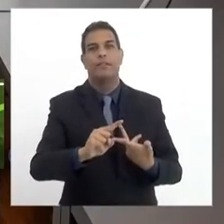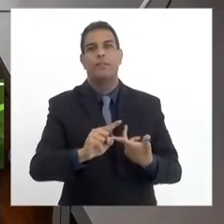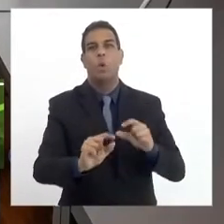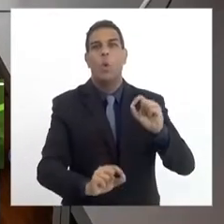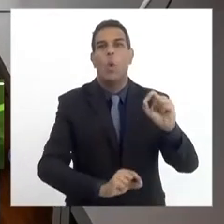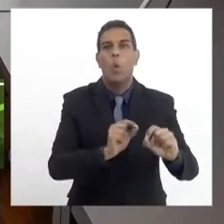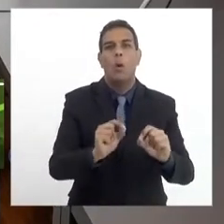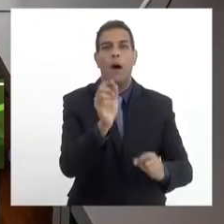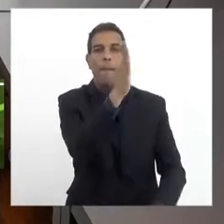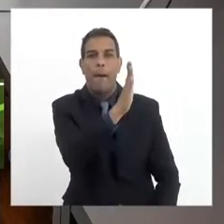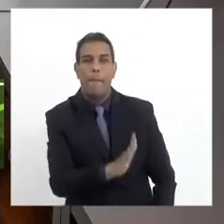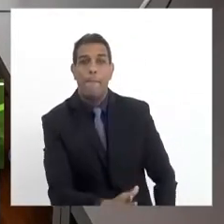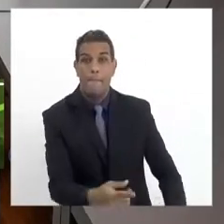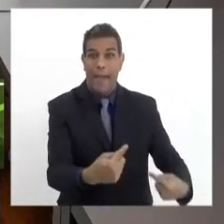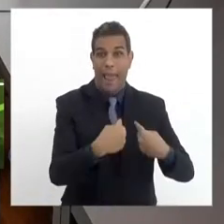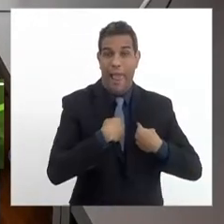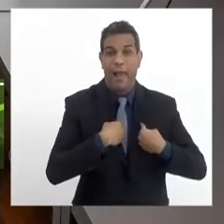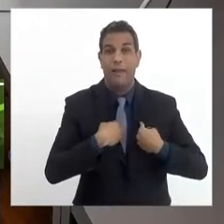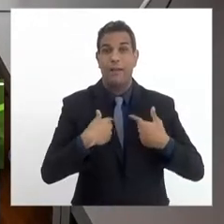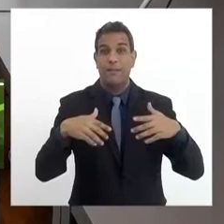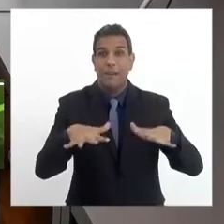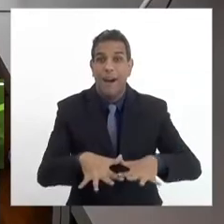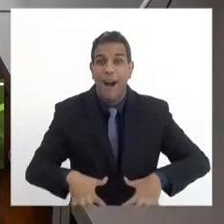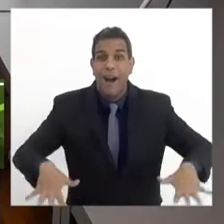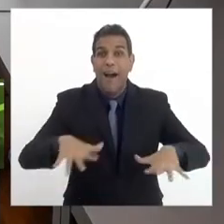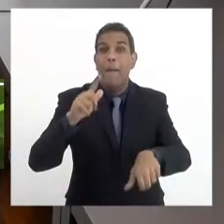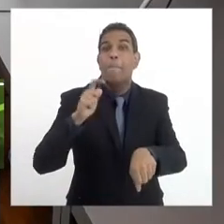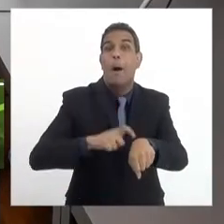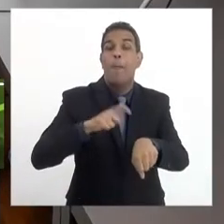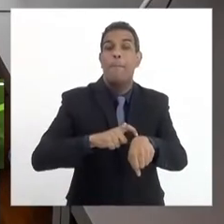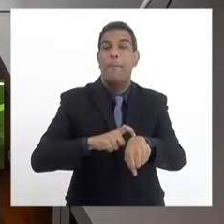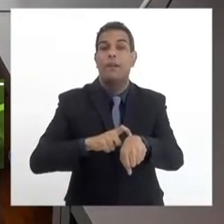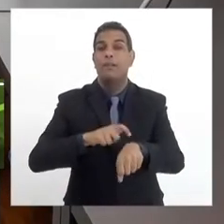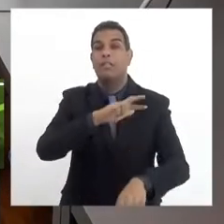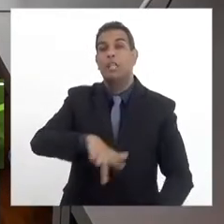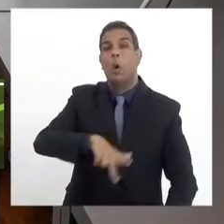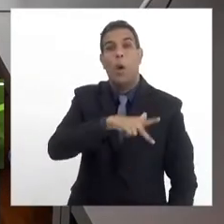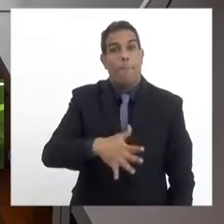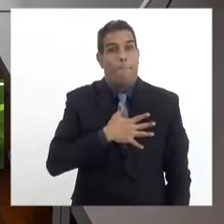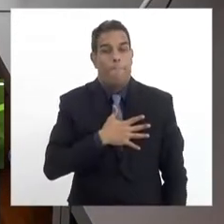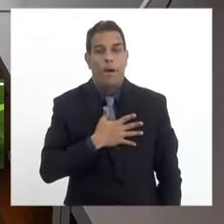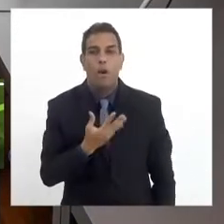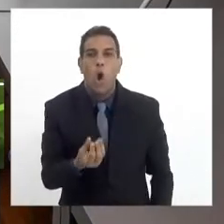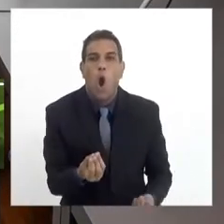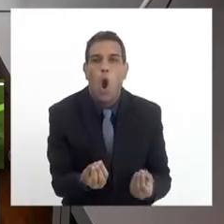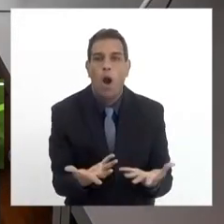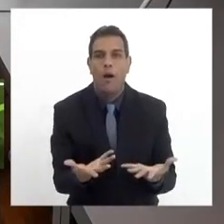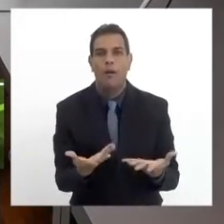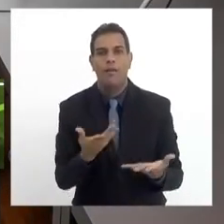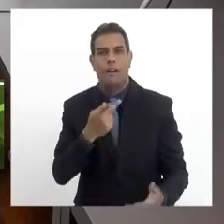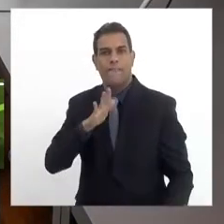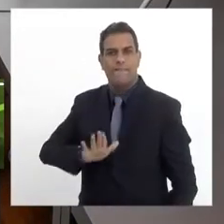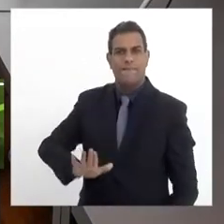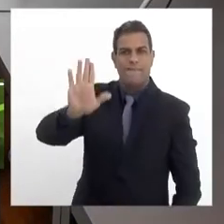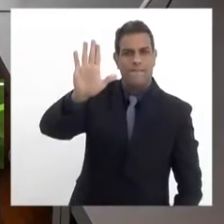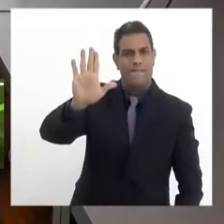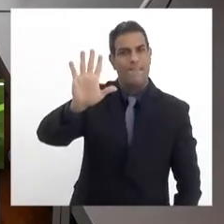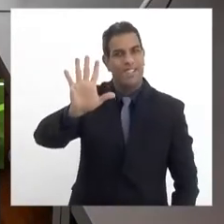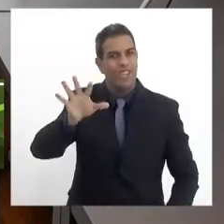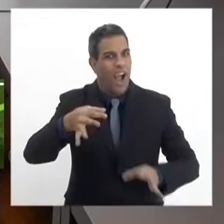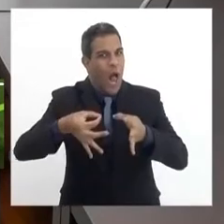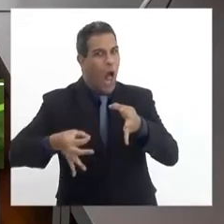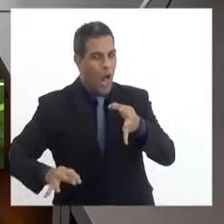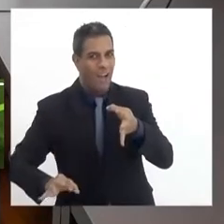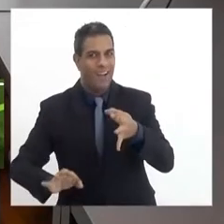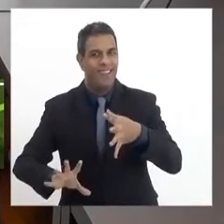brasileira, o deficiente era eu. Então, o espaço, naquela hora, não era eficiente para mim, presidente, não para ele. Se me permite, não querendo me alongar, deputado Valdeir. Tem